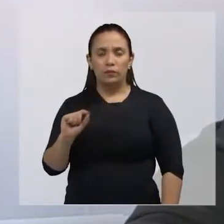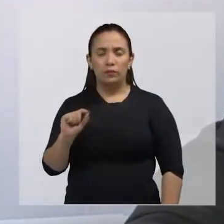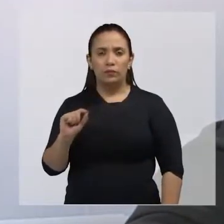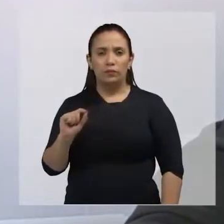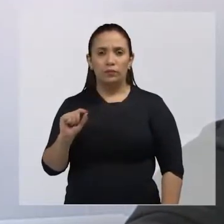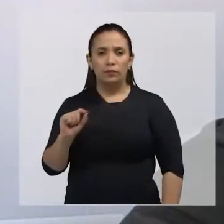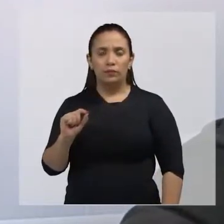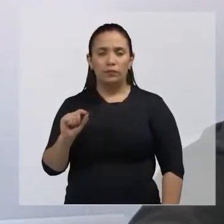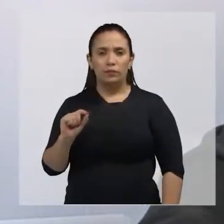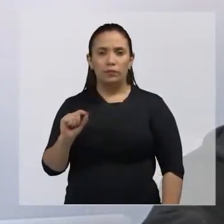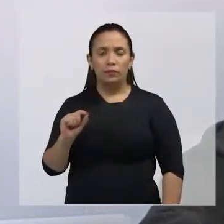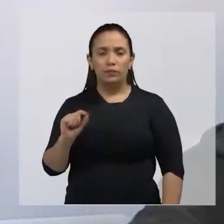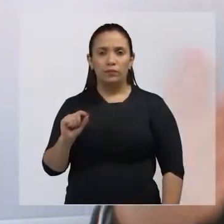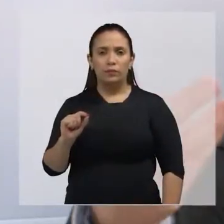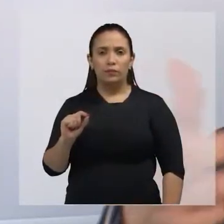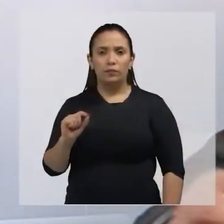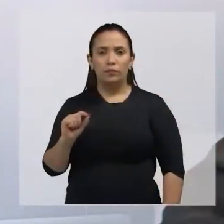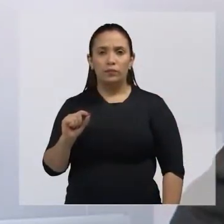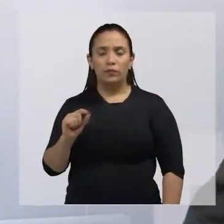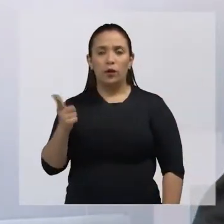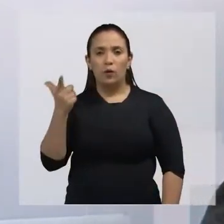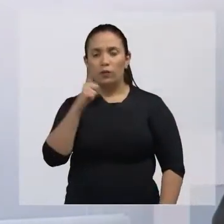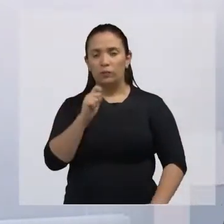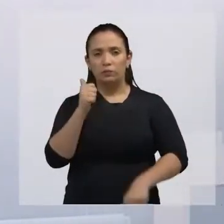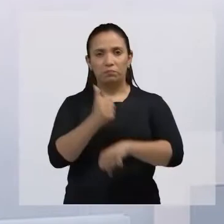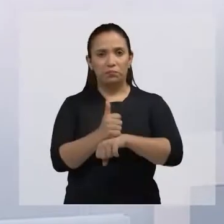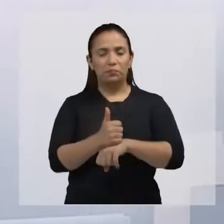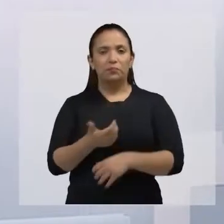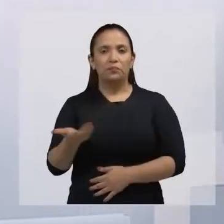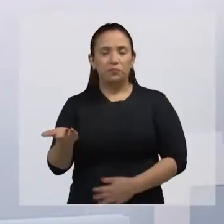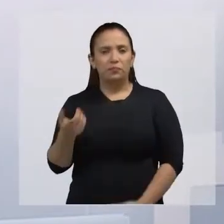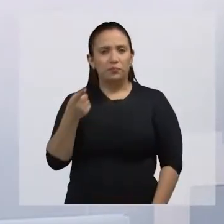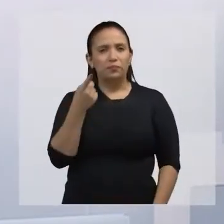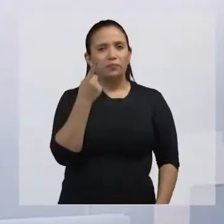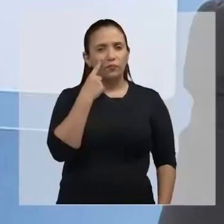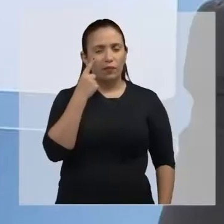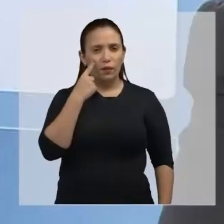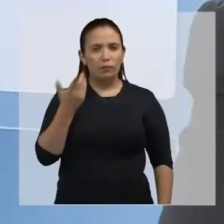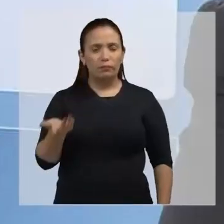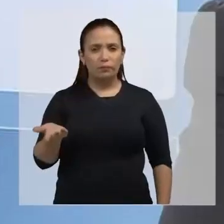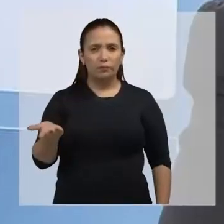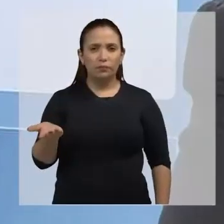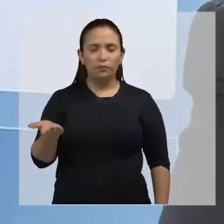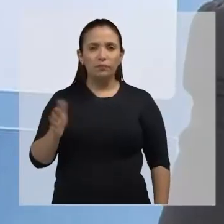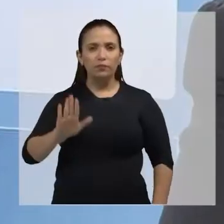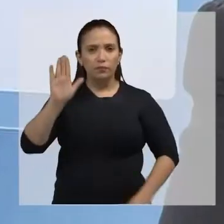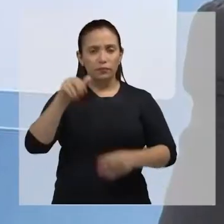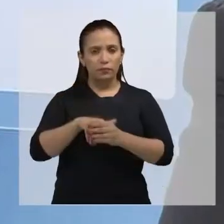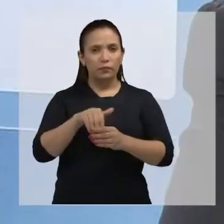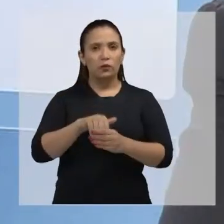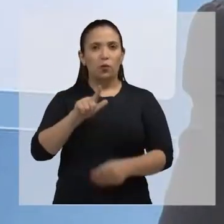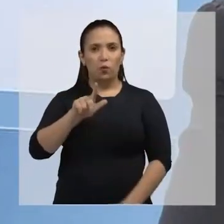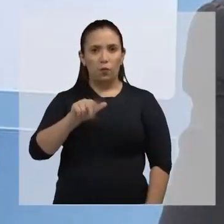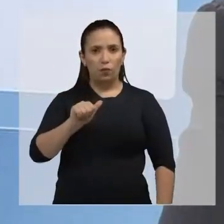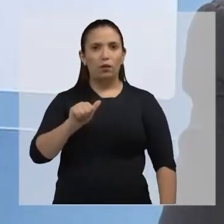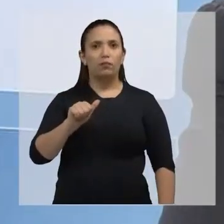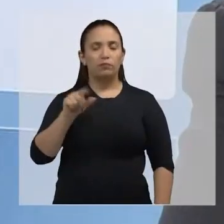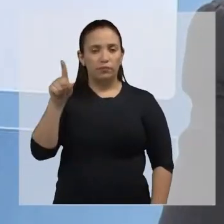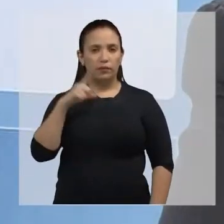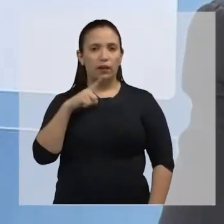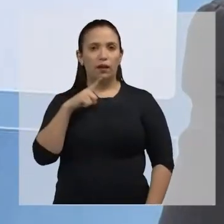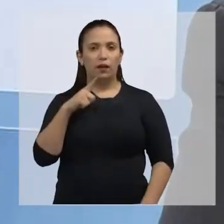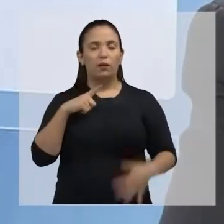vai impedir que um desses membros chegue ao segundo turno. É muito louco essa. Você vê como a candidatura do Lula é uma coisa muito louca,